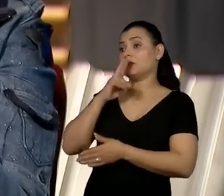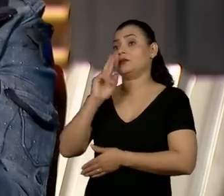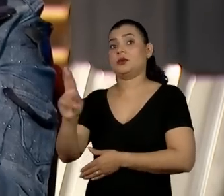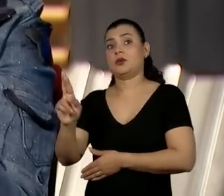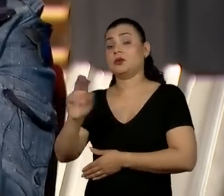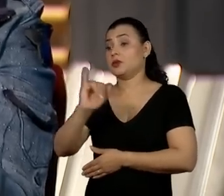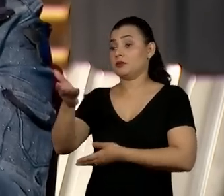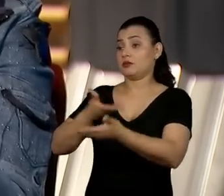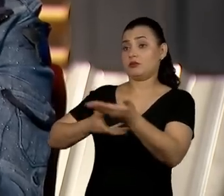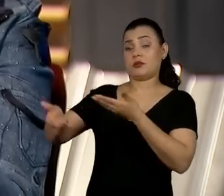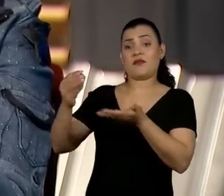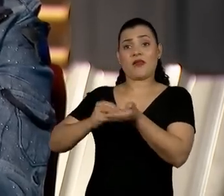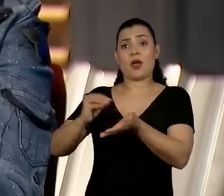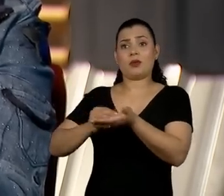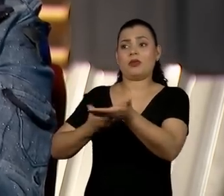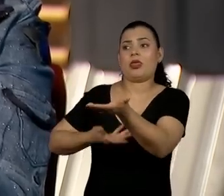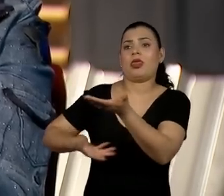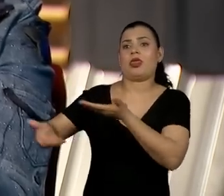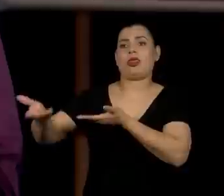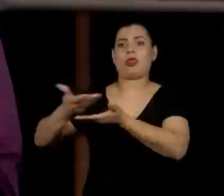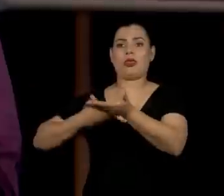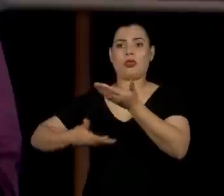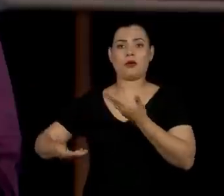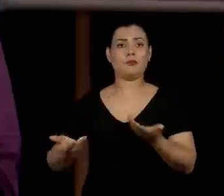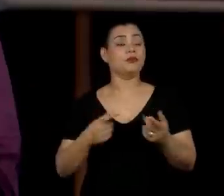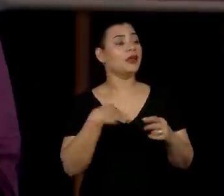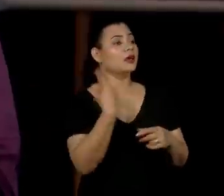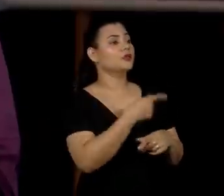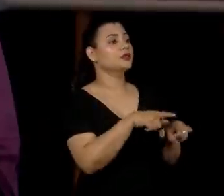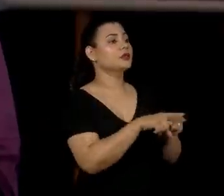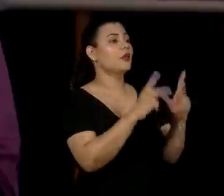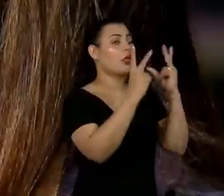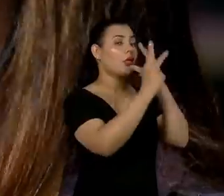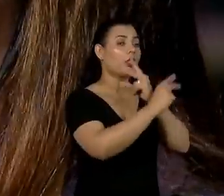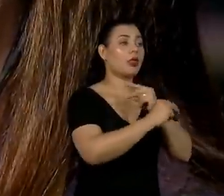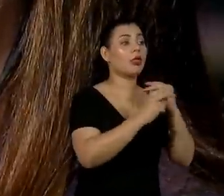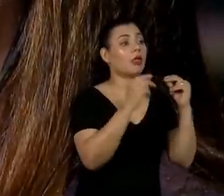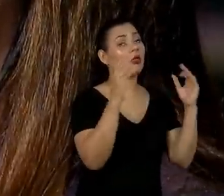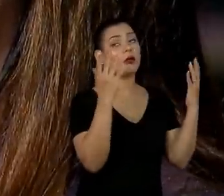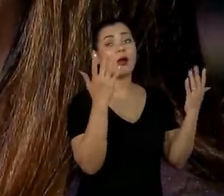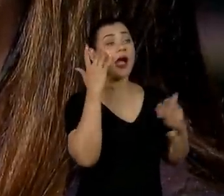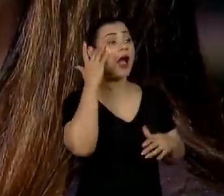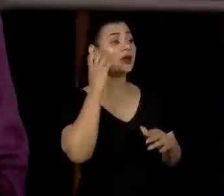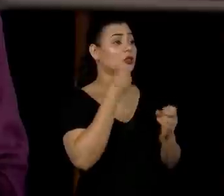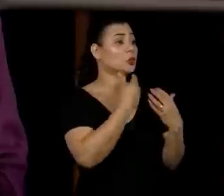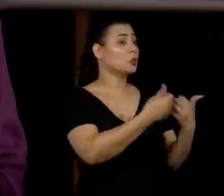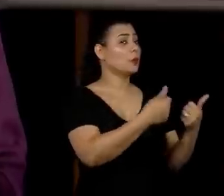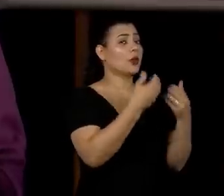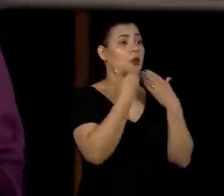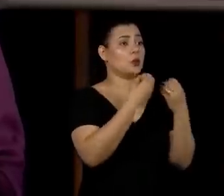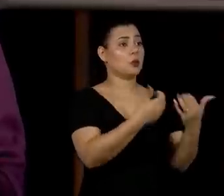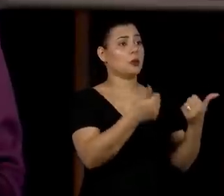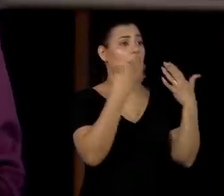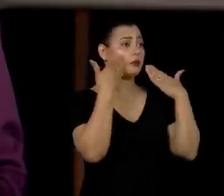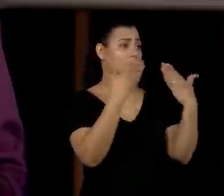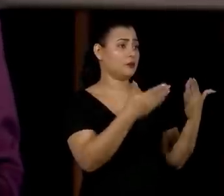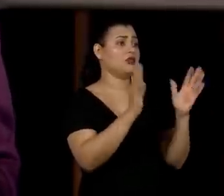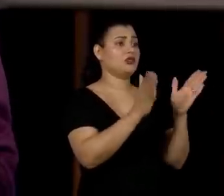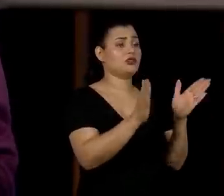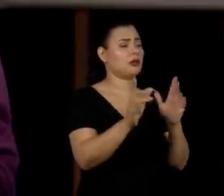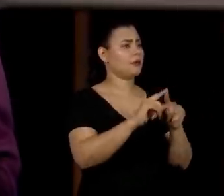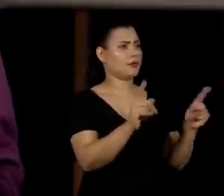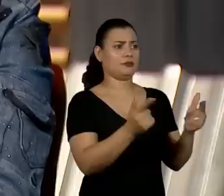não te respondo e vice-versa e muitas vezes a gente se engana mesmo né acha que tá tudo claro né que tá tudo